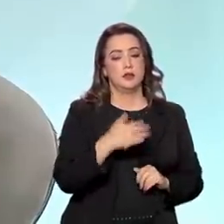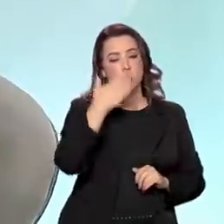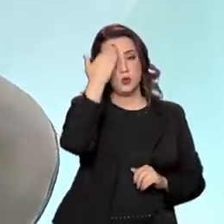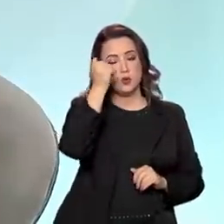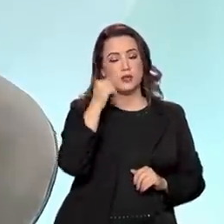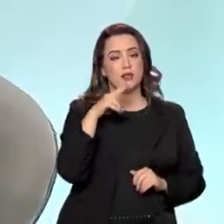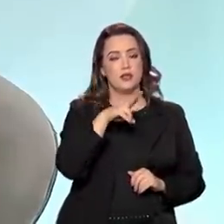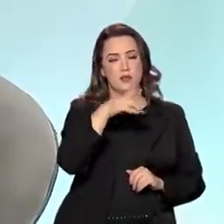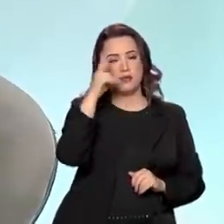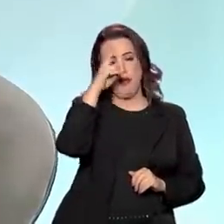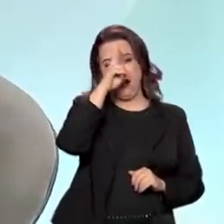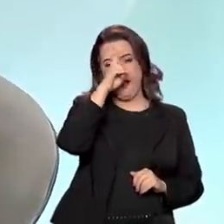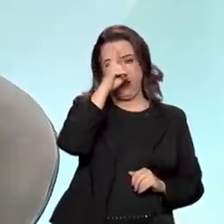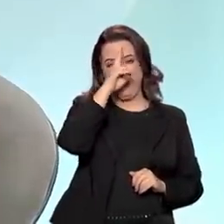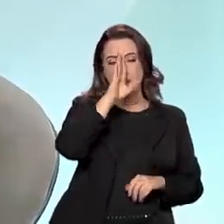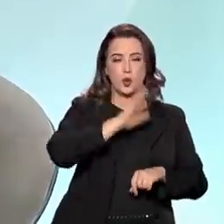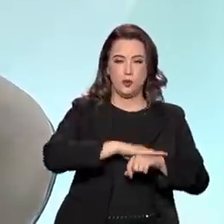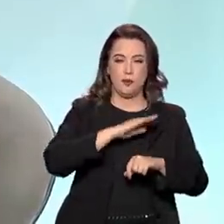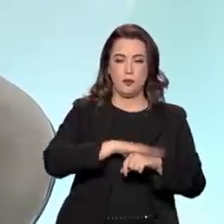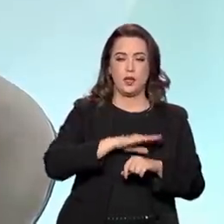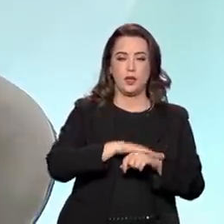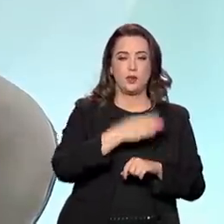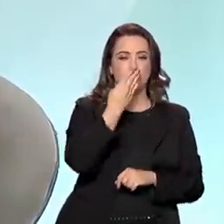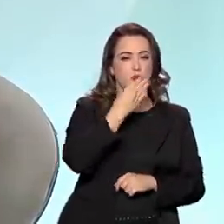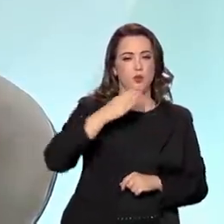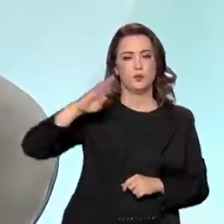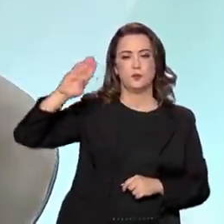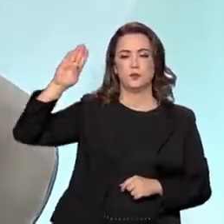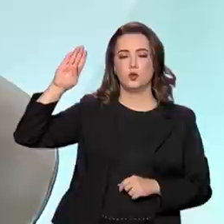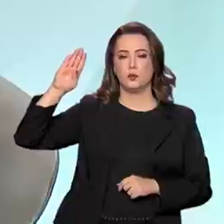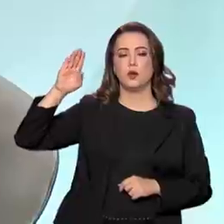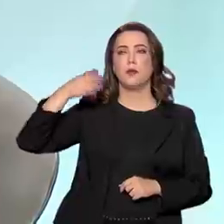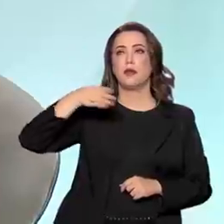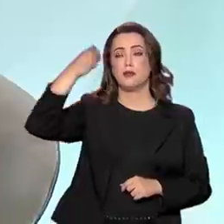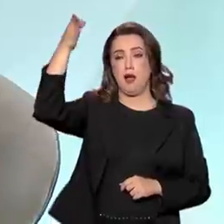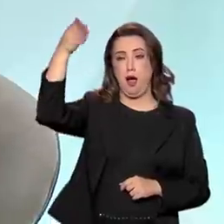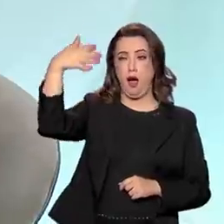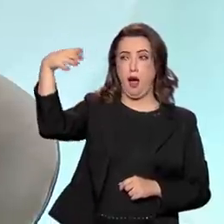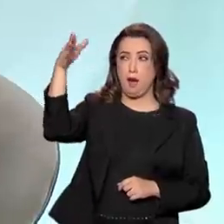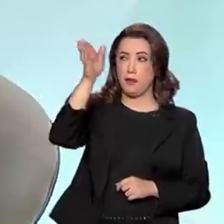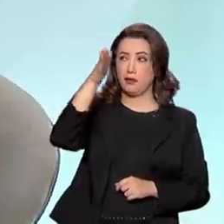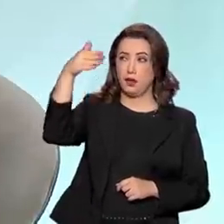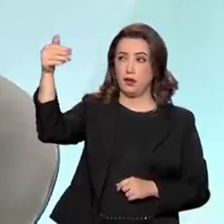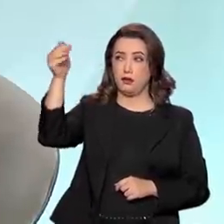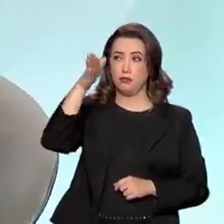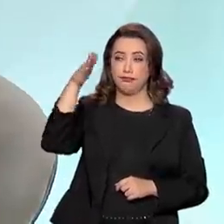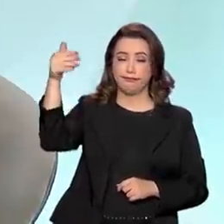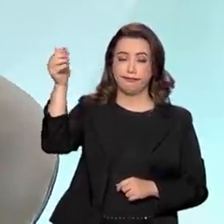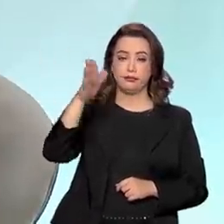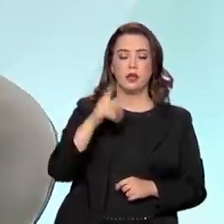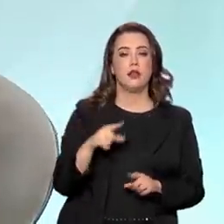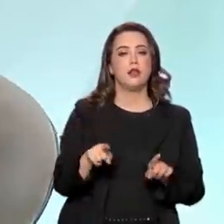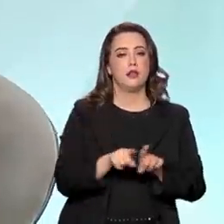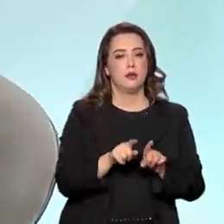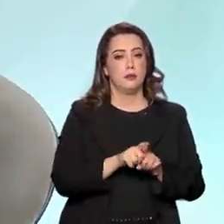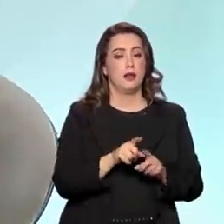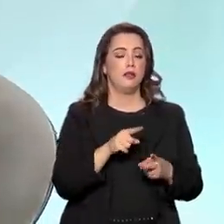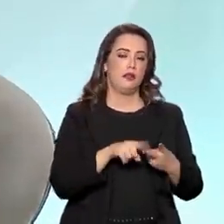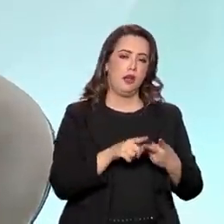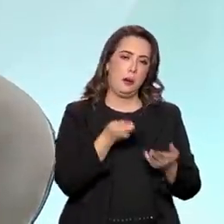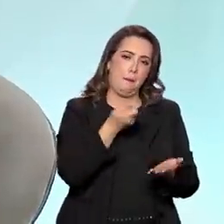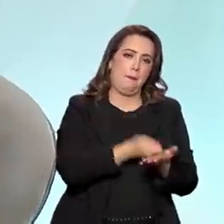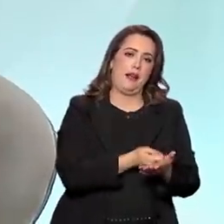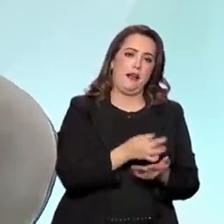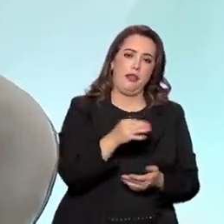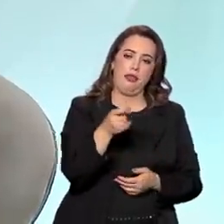serviu a nossa Você se lembra desse momento né e fazer esse juramento Cívico ele fazer uns exames físicos a taxa né